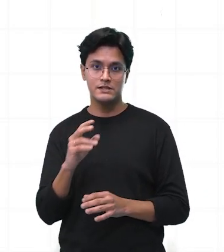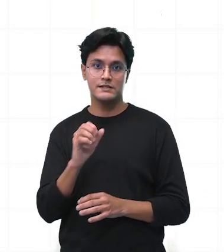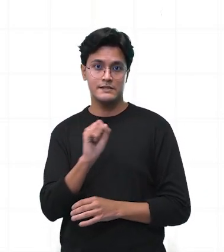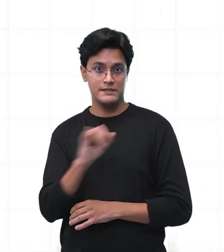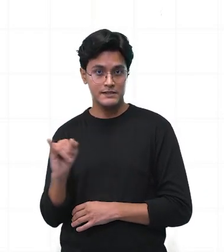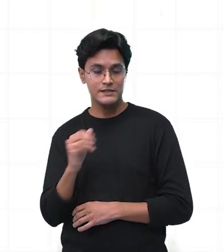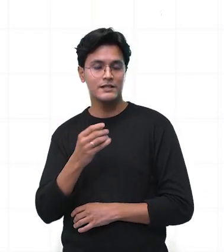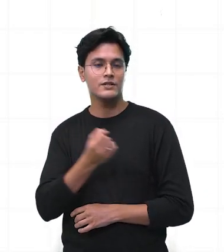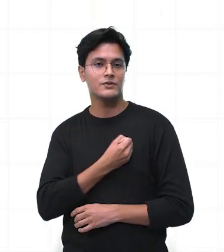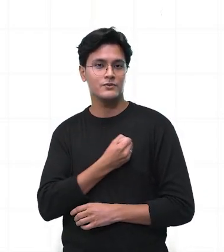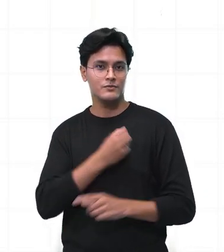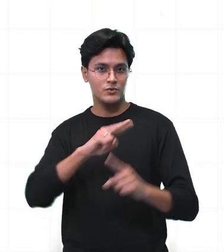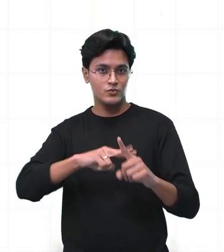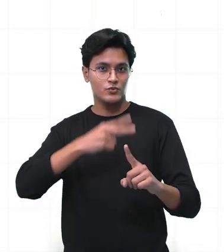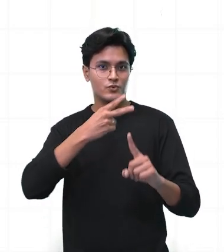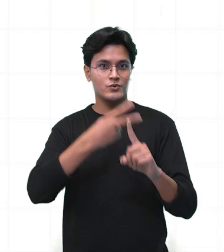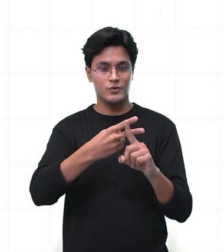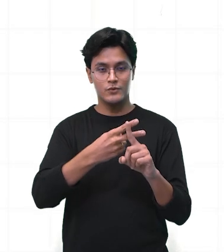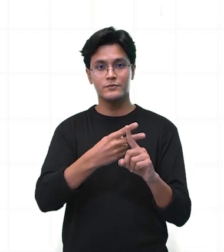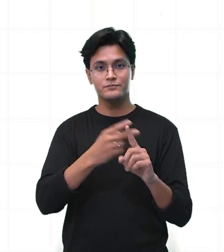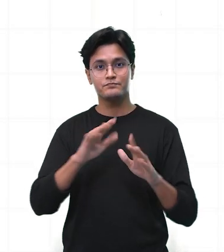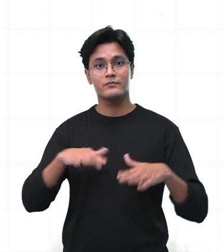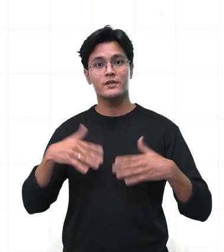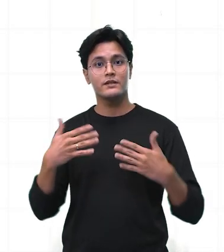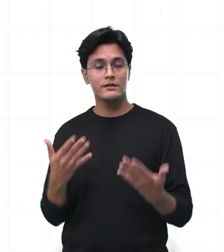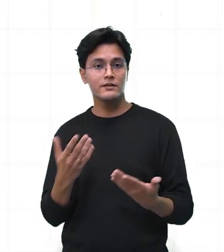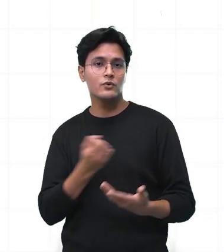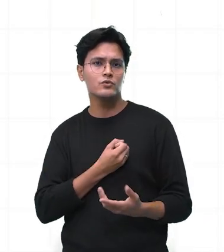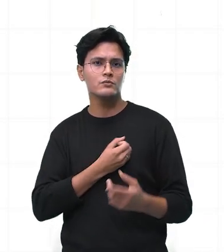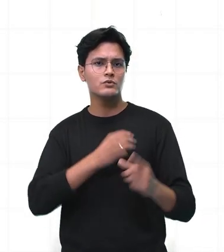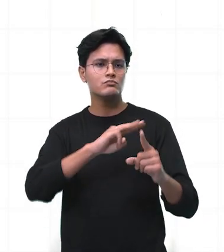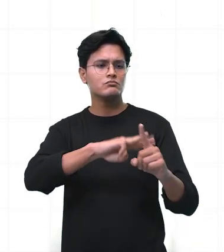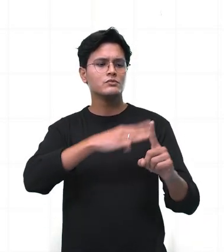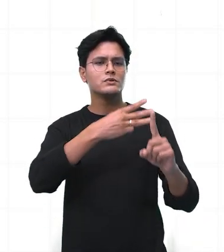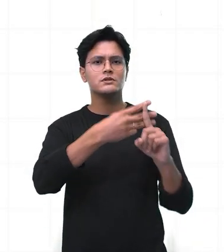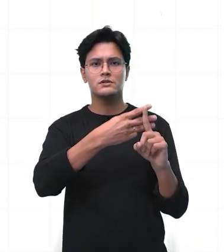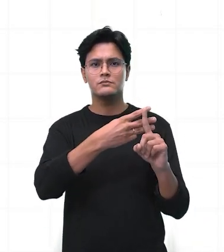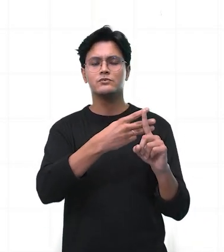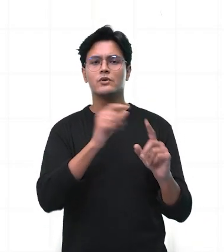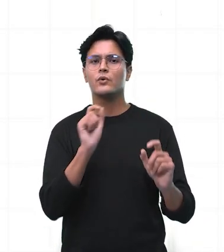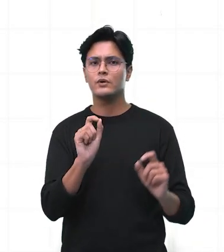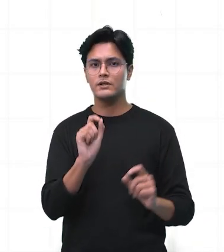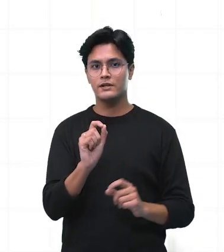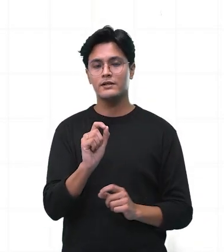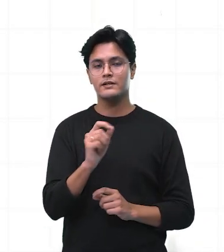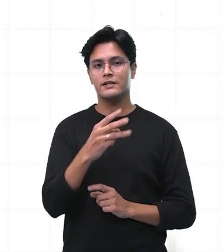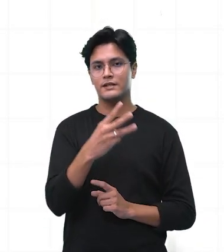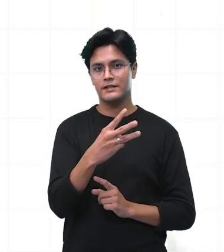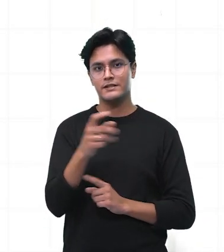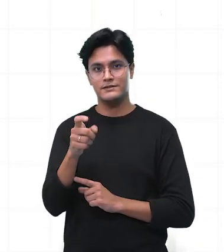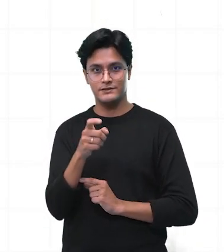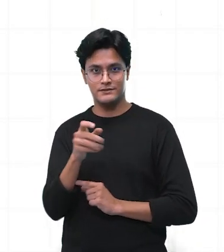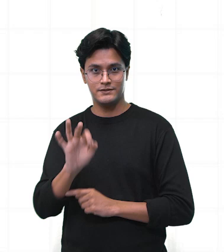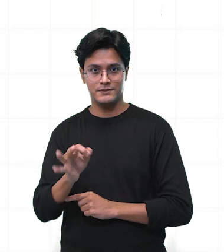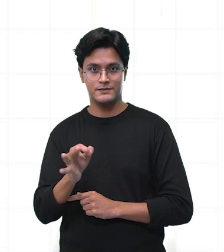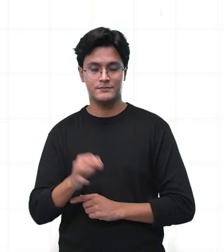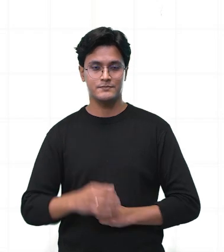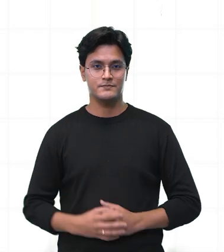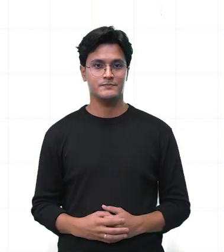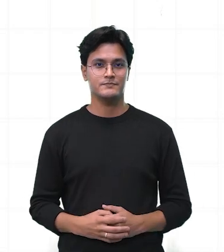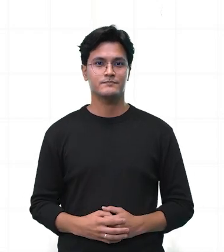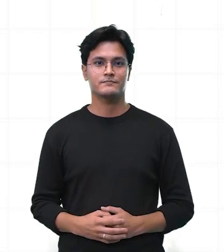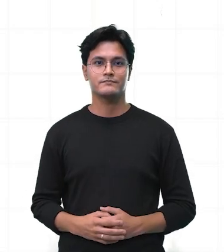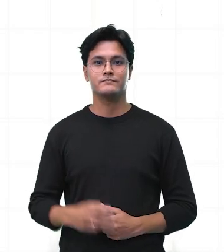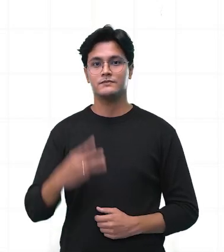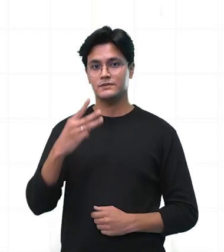é 2x, então o triplo de um número vai ser quanto? 3x, certo?